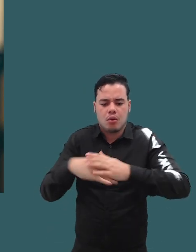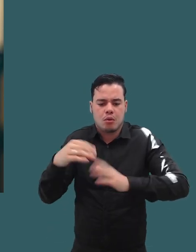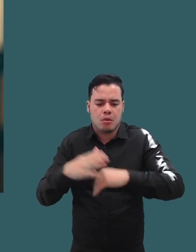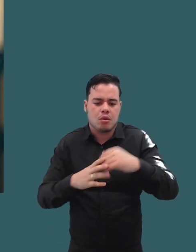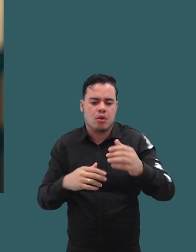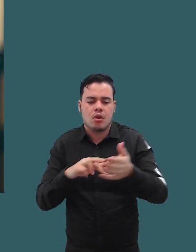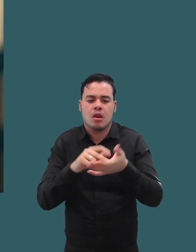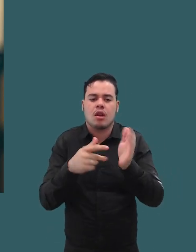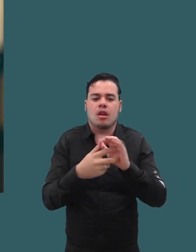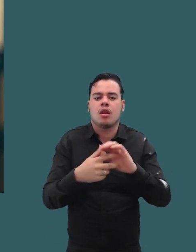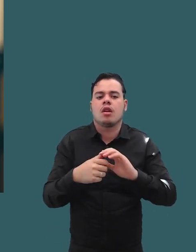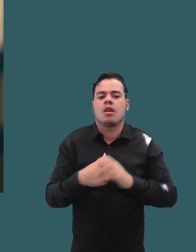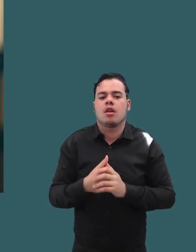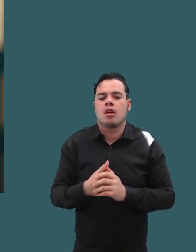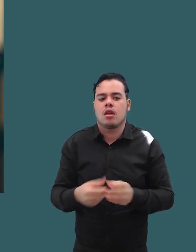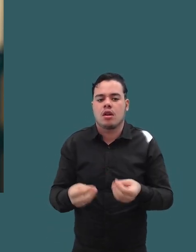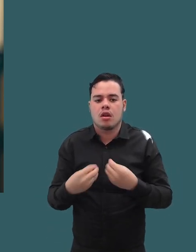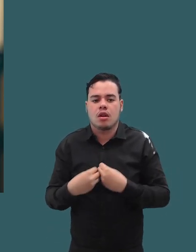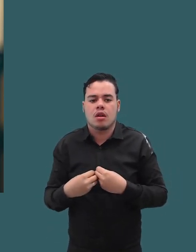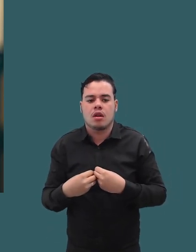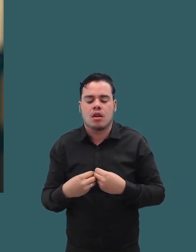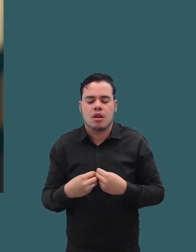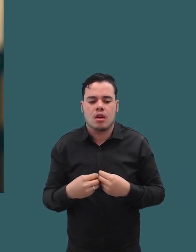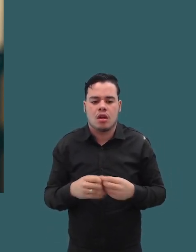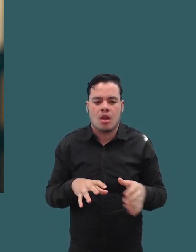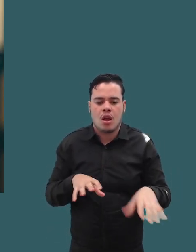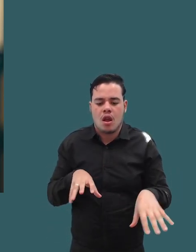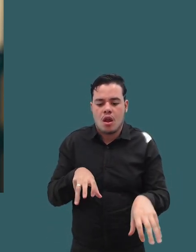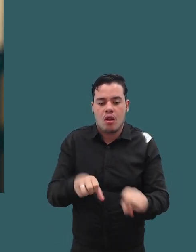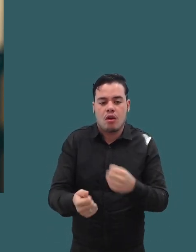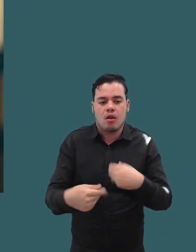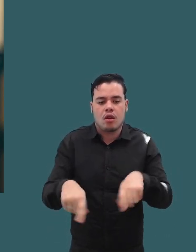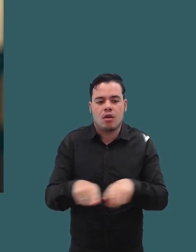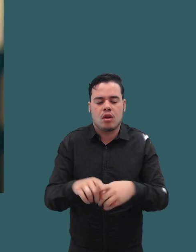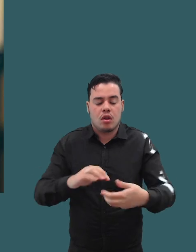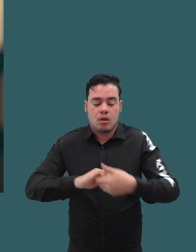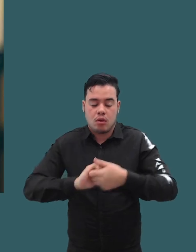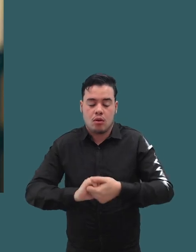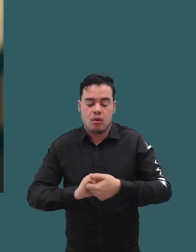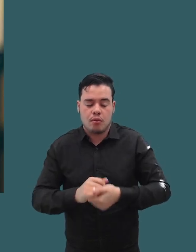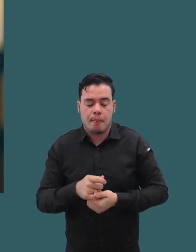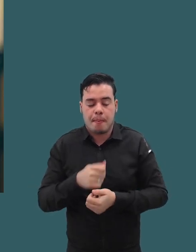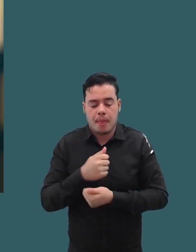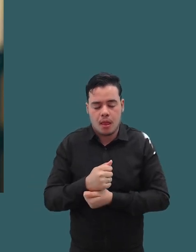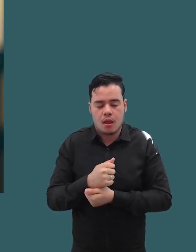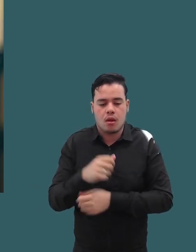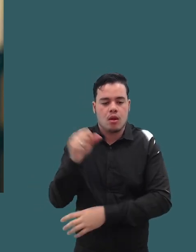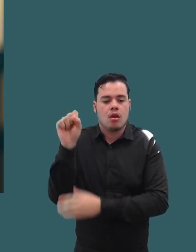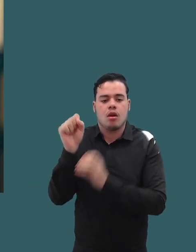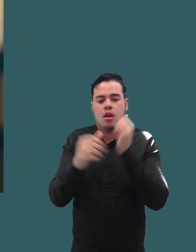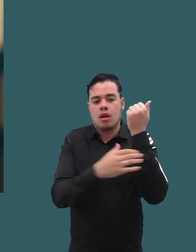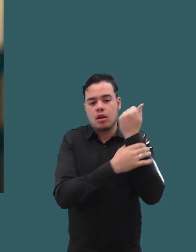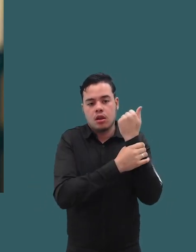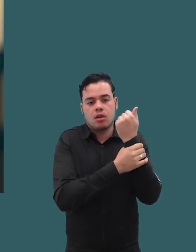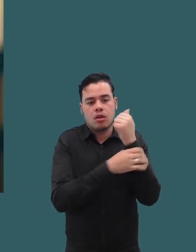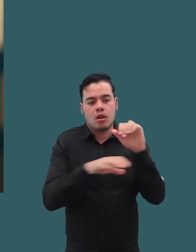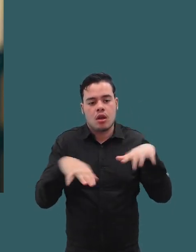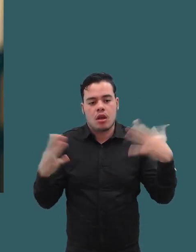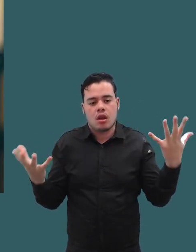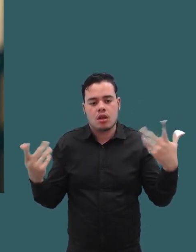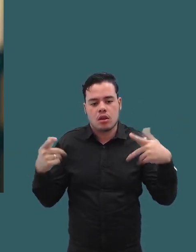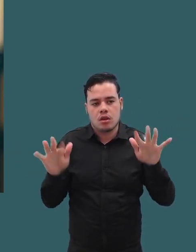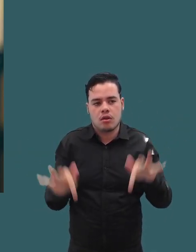de esse compromisso com o desenvolvimento da ciência, tecnologia e inovação. Antes de terminar, eu